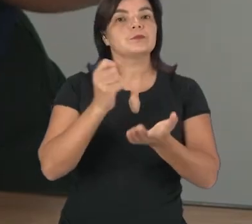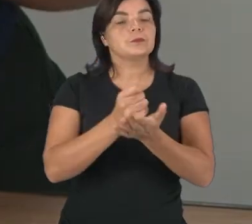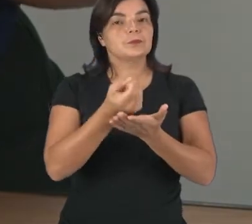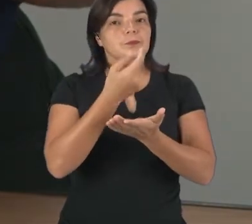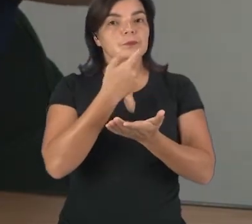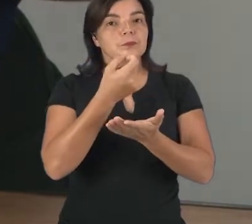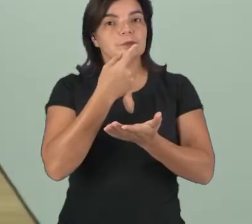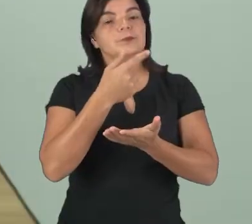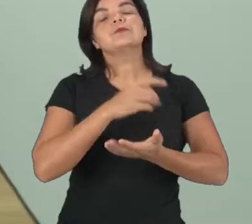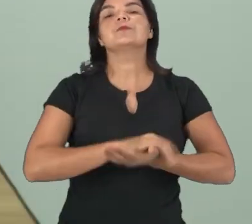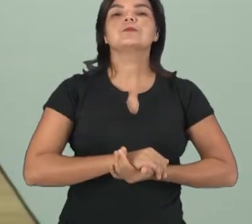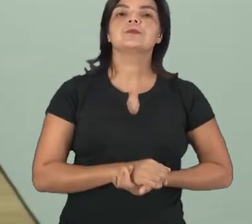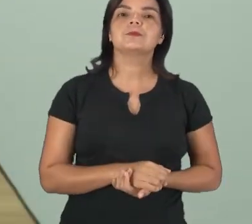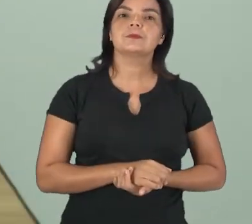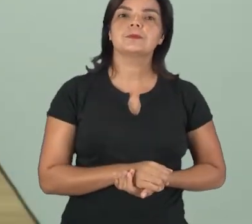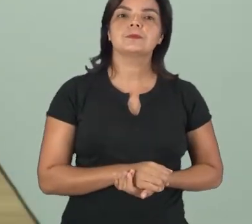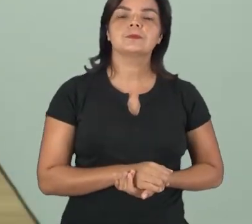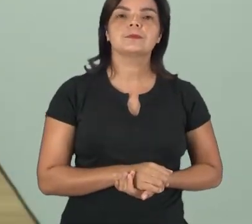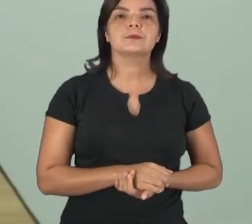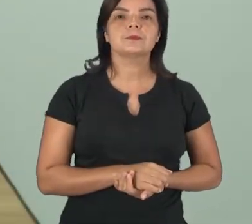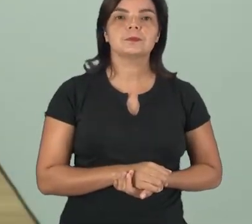medicamento.